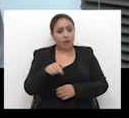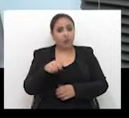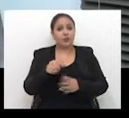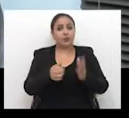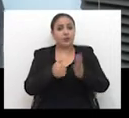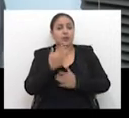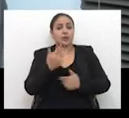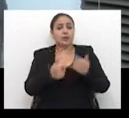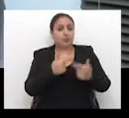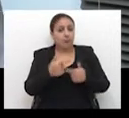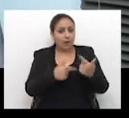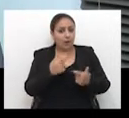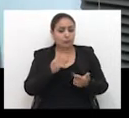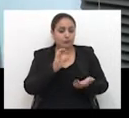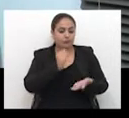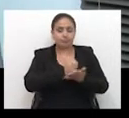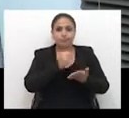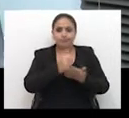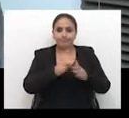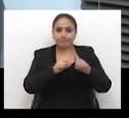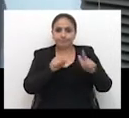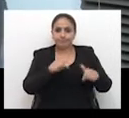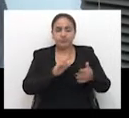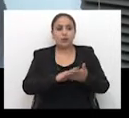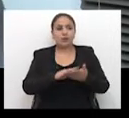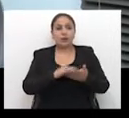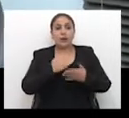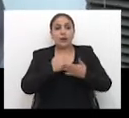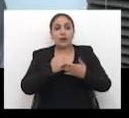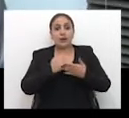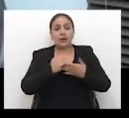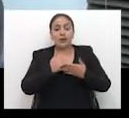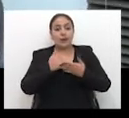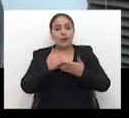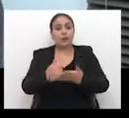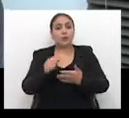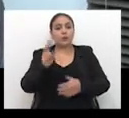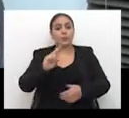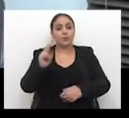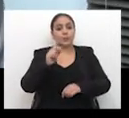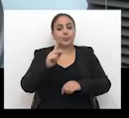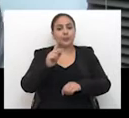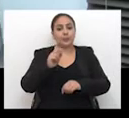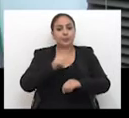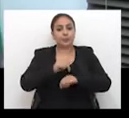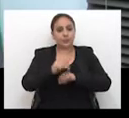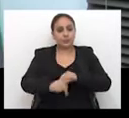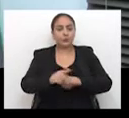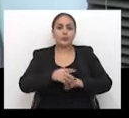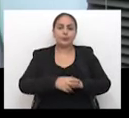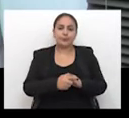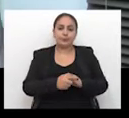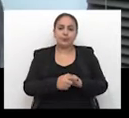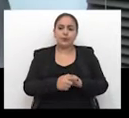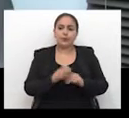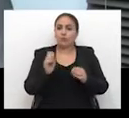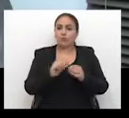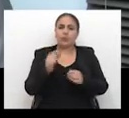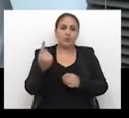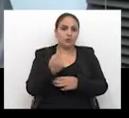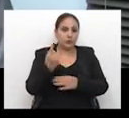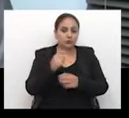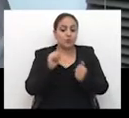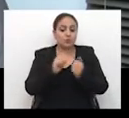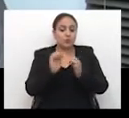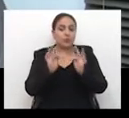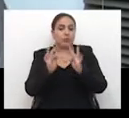de emprego de renda leva o nome de passo fundo as fronteiras da nossa cidade nosso estado e por que não dizer o nosso país o empreendedorismo e não